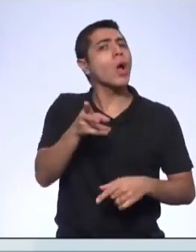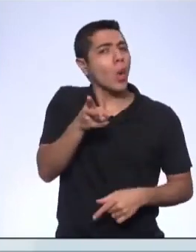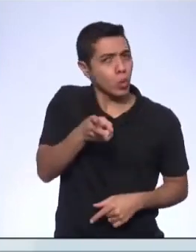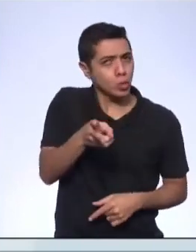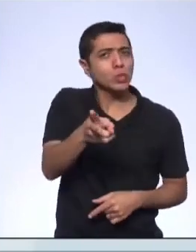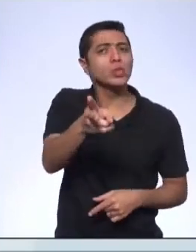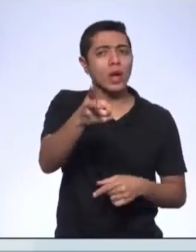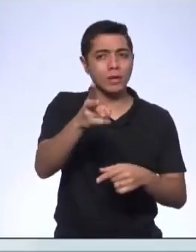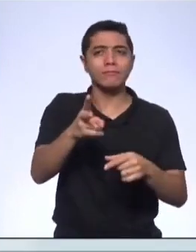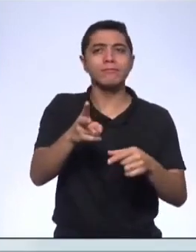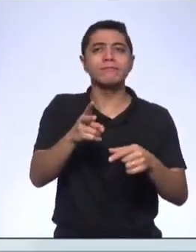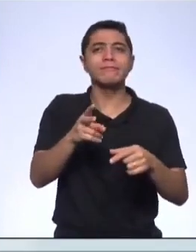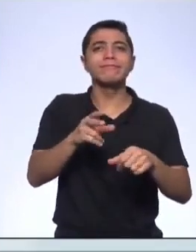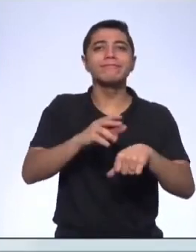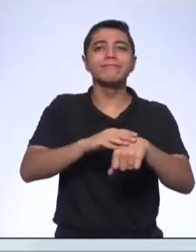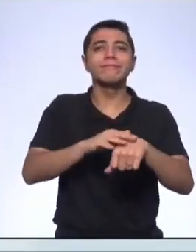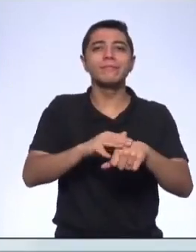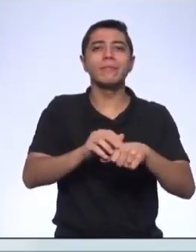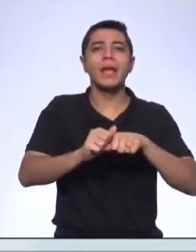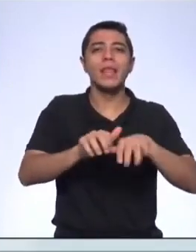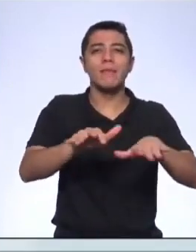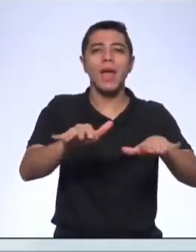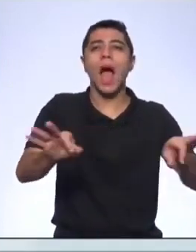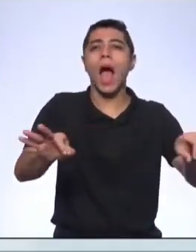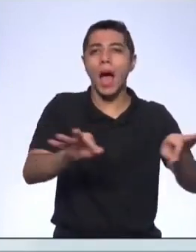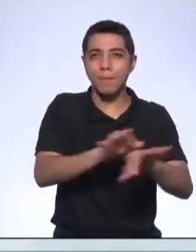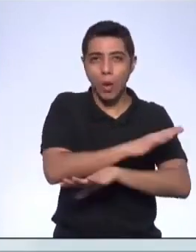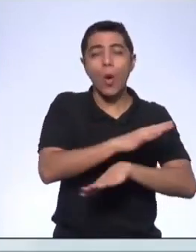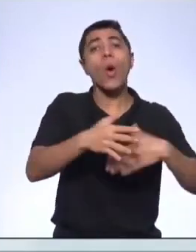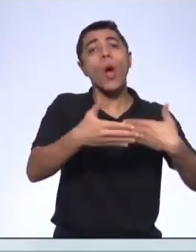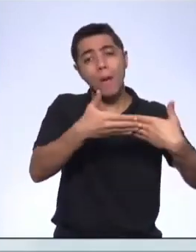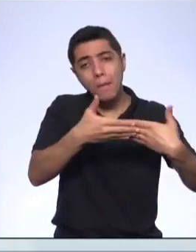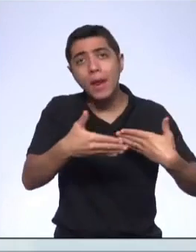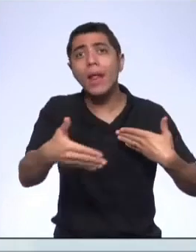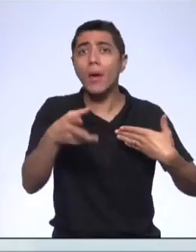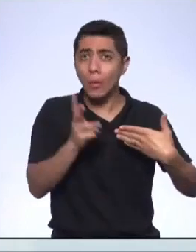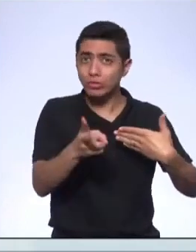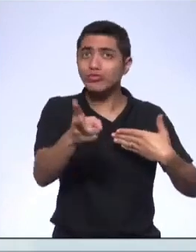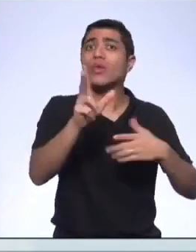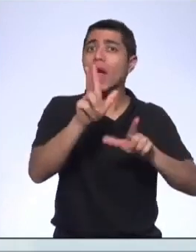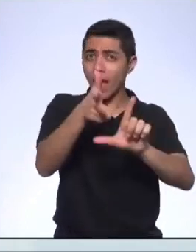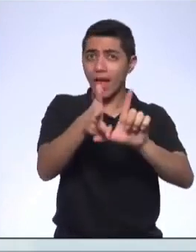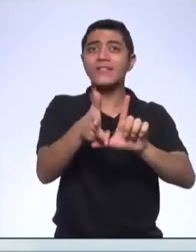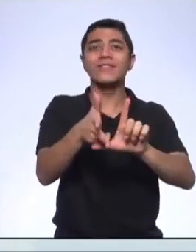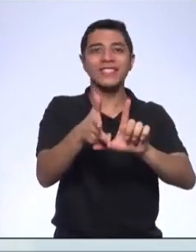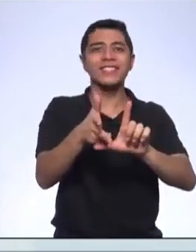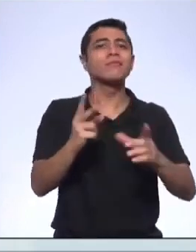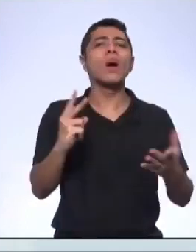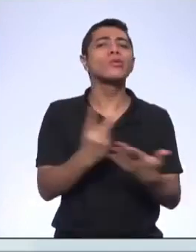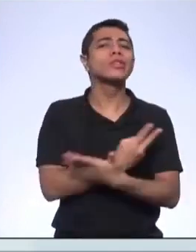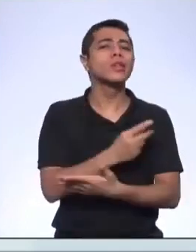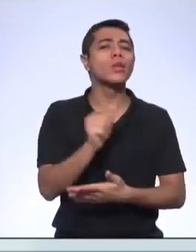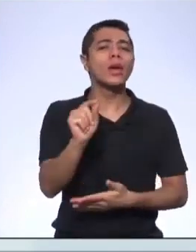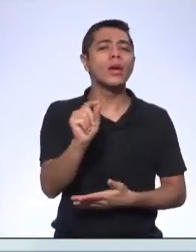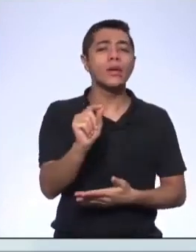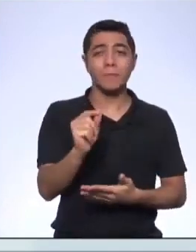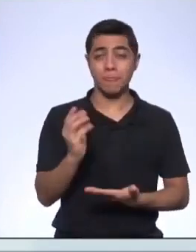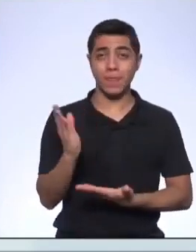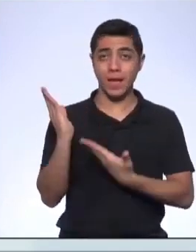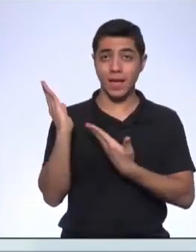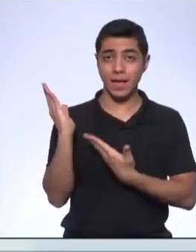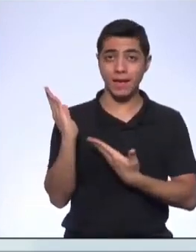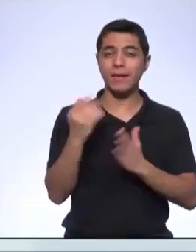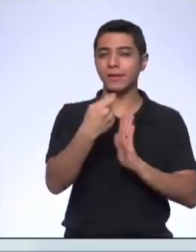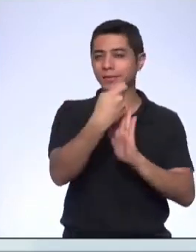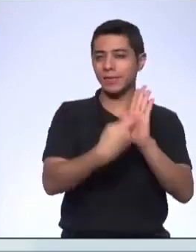que uma das principais medidas de prevenção é ficar em casa, o que aconteceu? As transmissões. Então esse texto foi destacado aí para vocês, porque é um texto